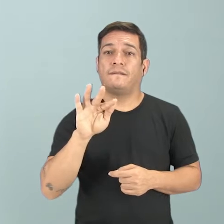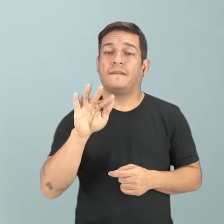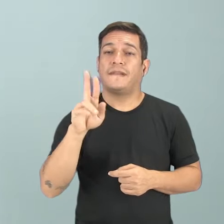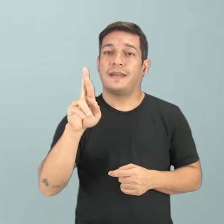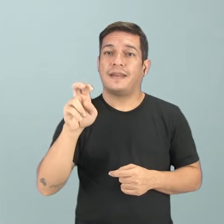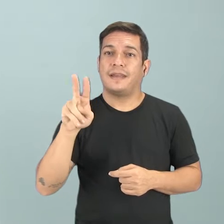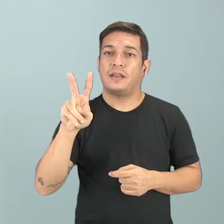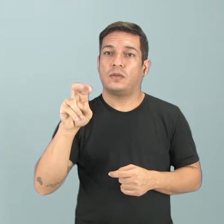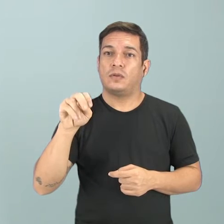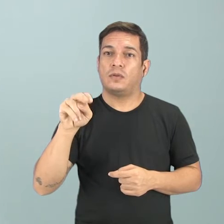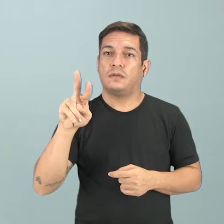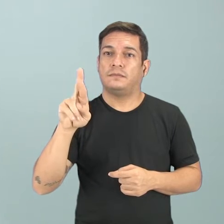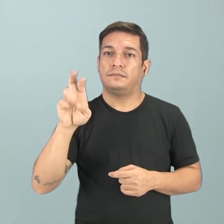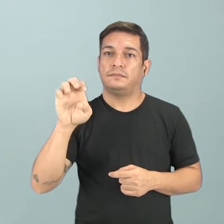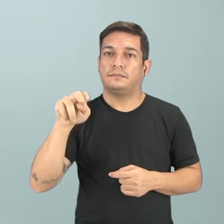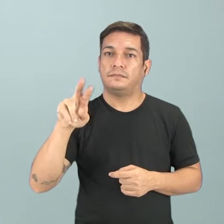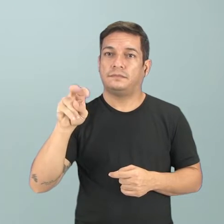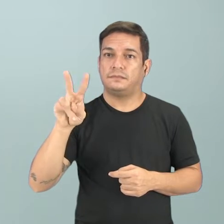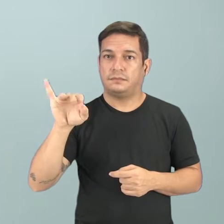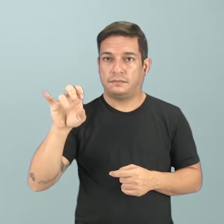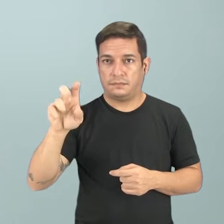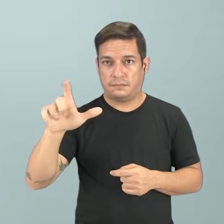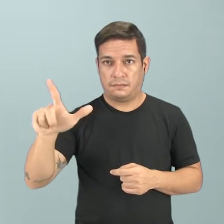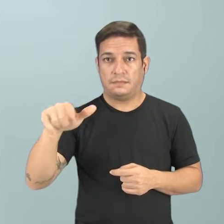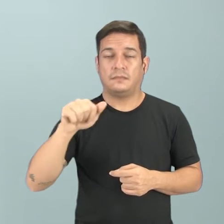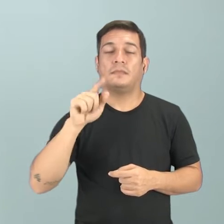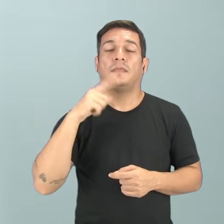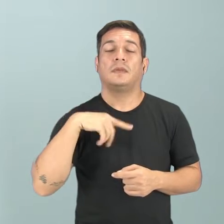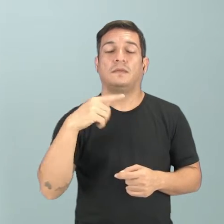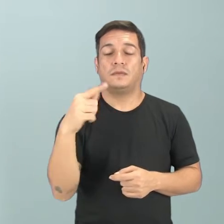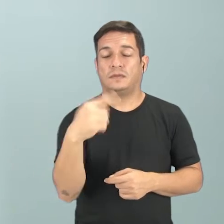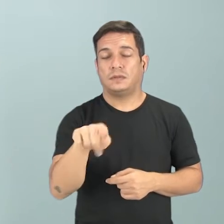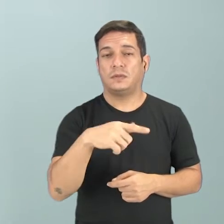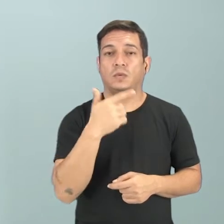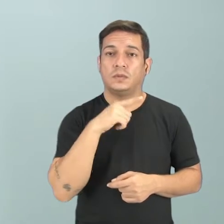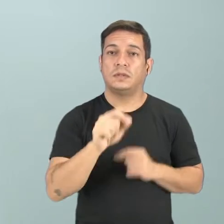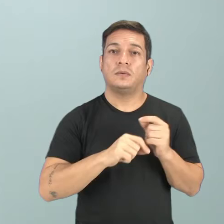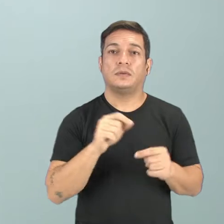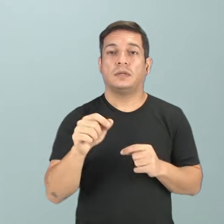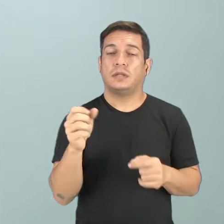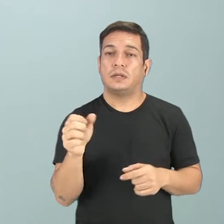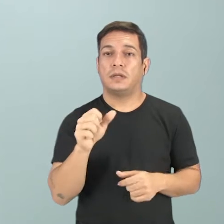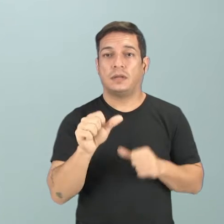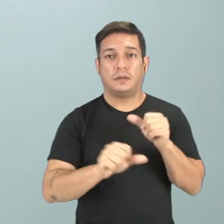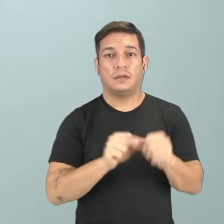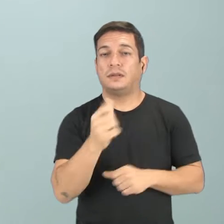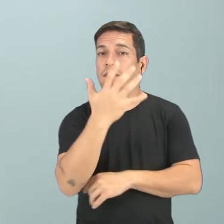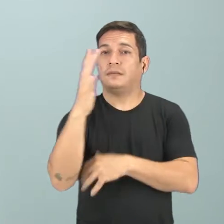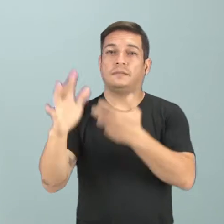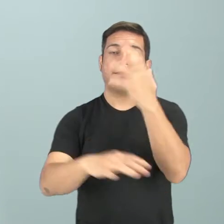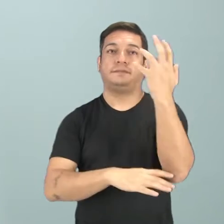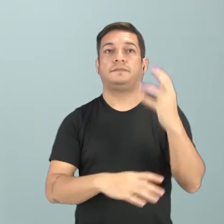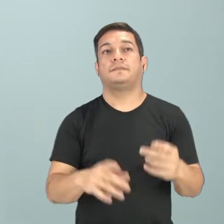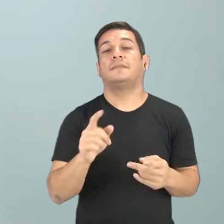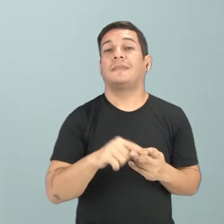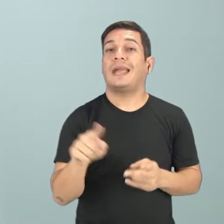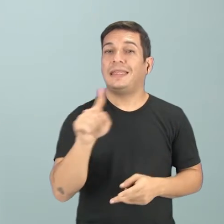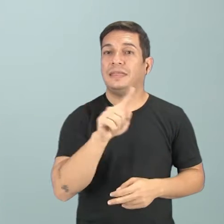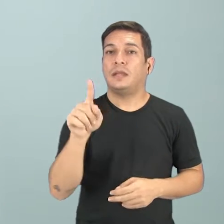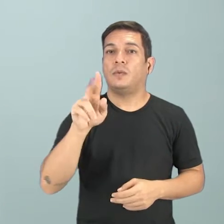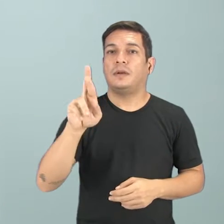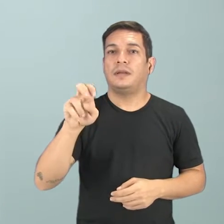consegue renovar na natureza. A sua matéria-prima é renovável. Fontes de energia